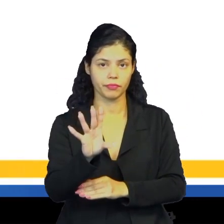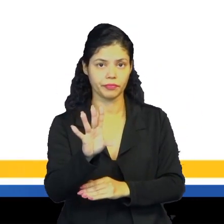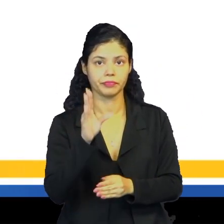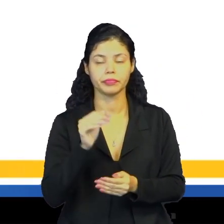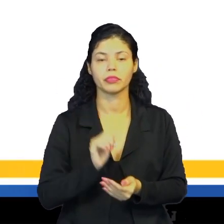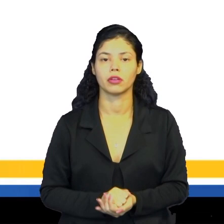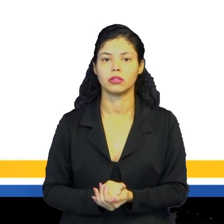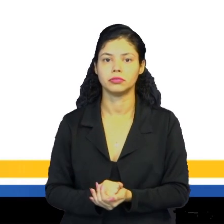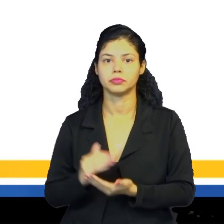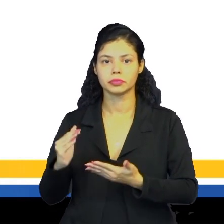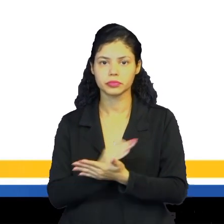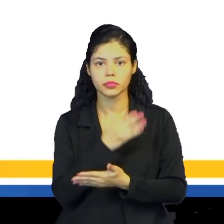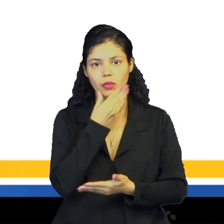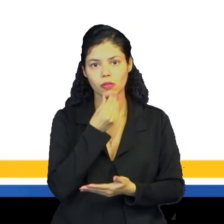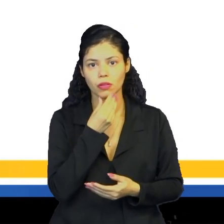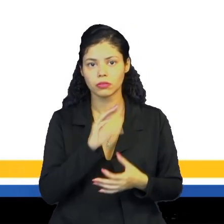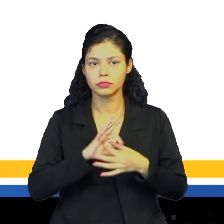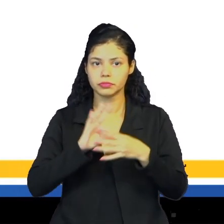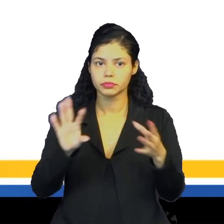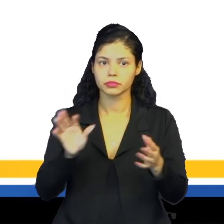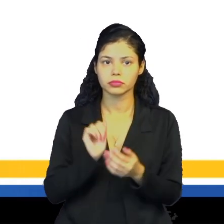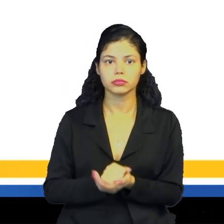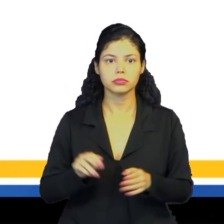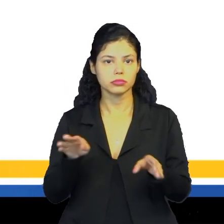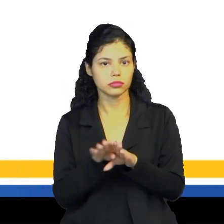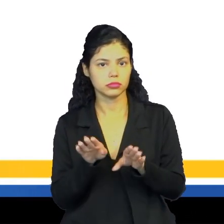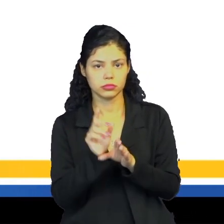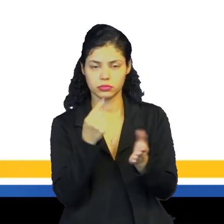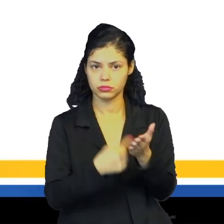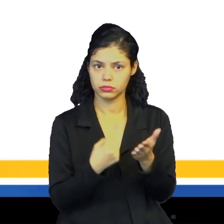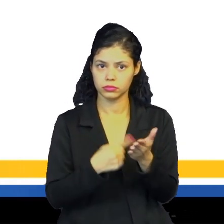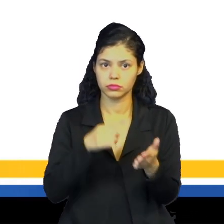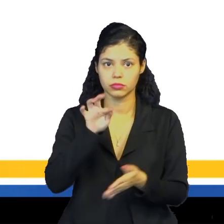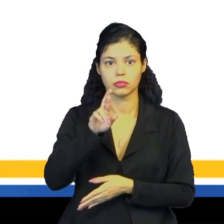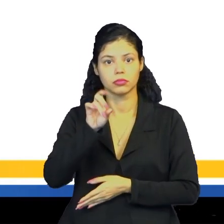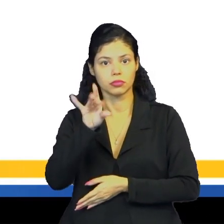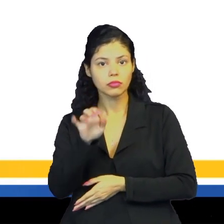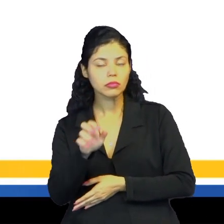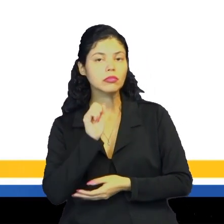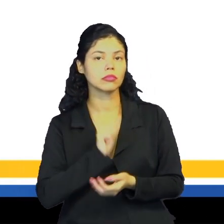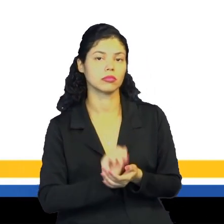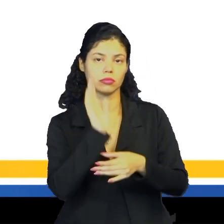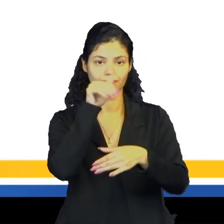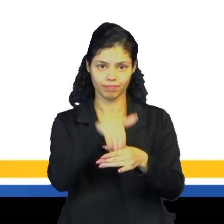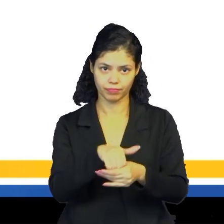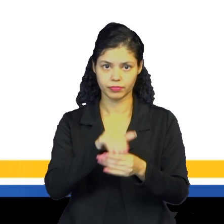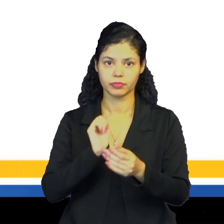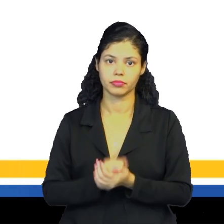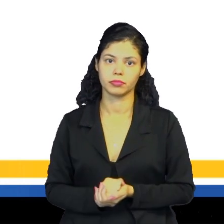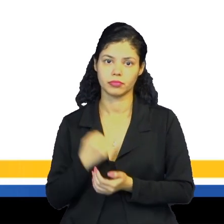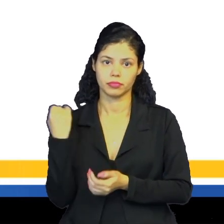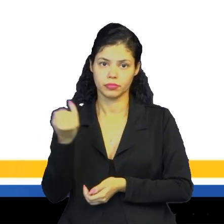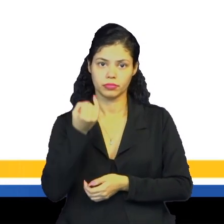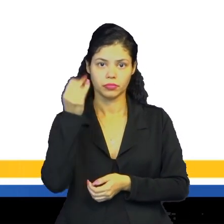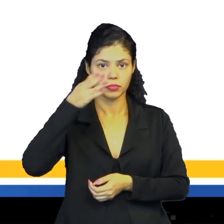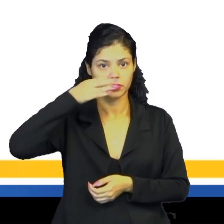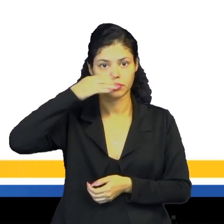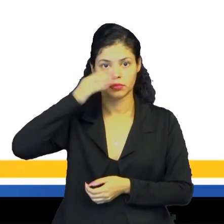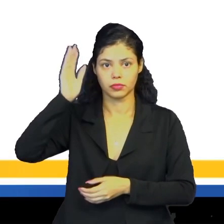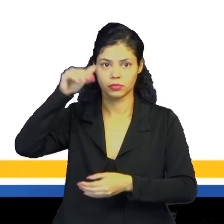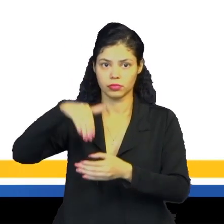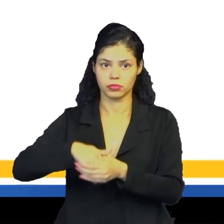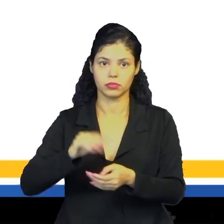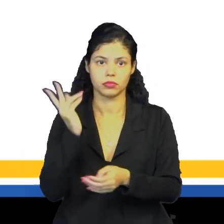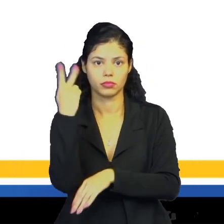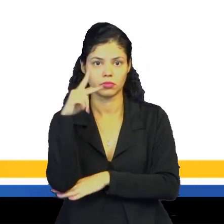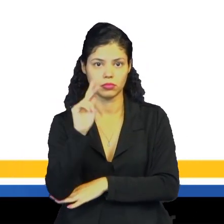com a participação de homens livres. Eram também marcadas por muitas fraudes essas eleições. A principal curiosidade do